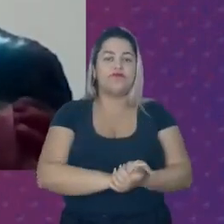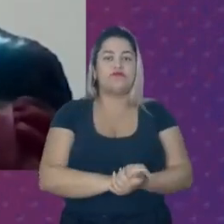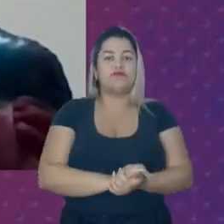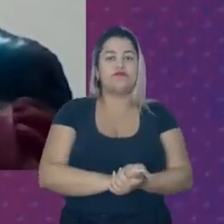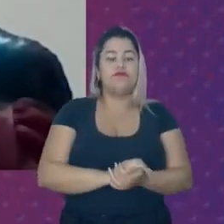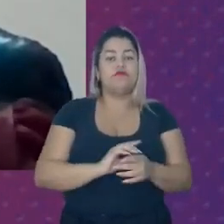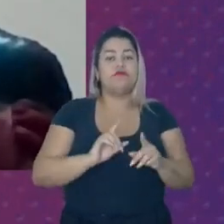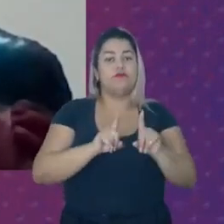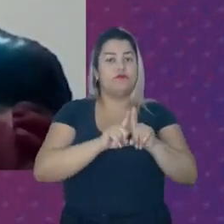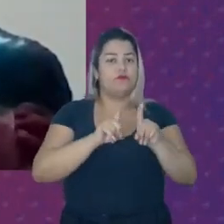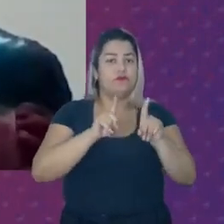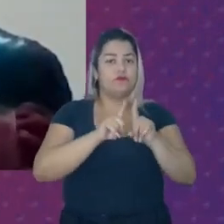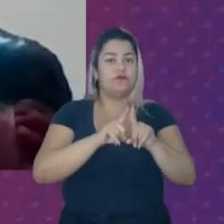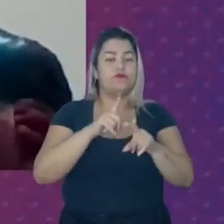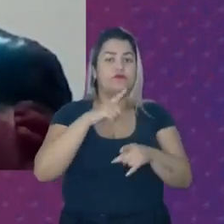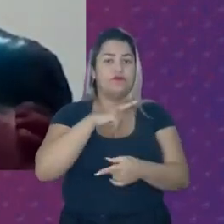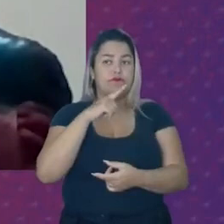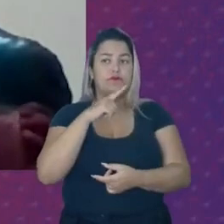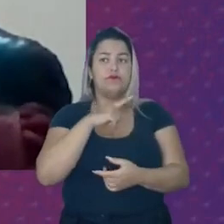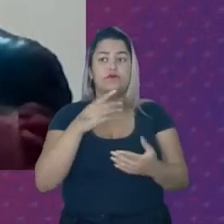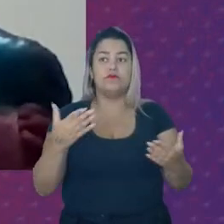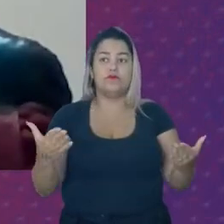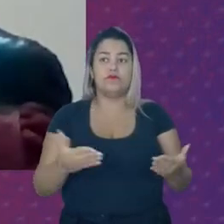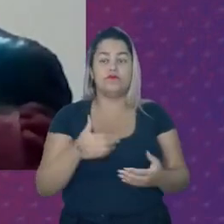ele possui hoje